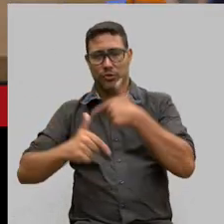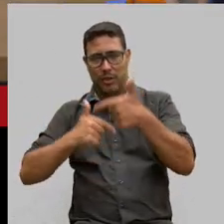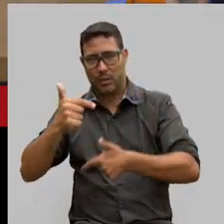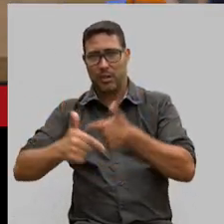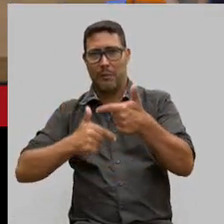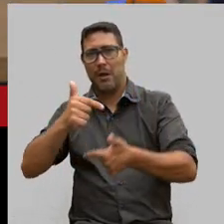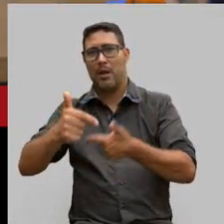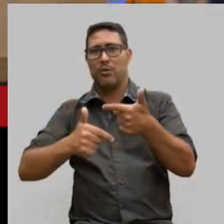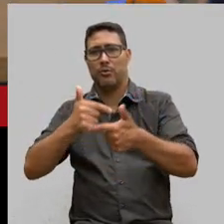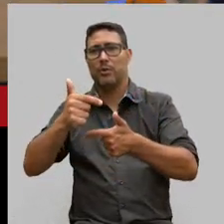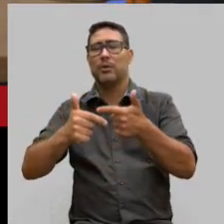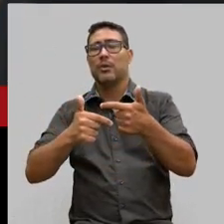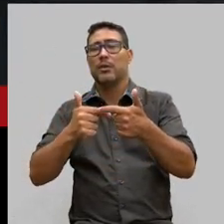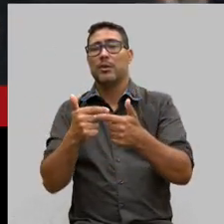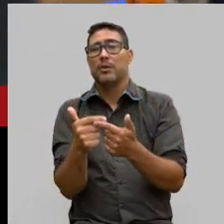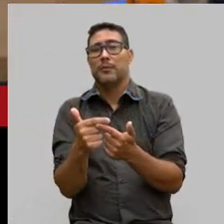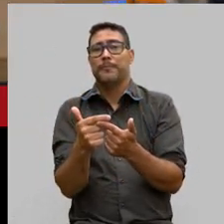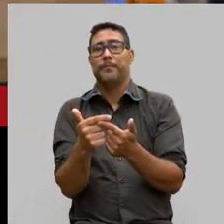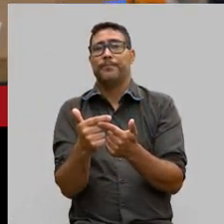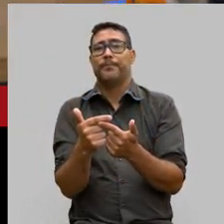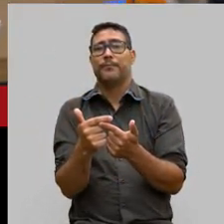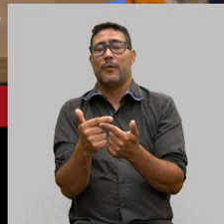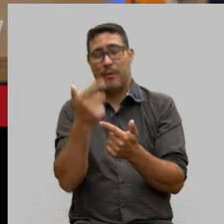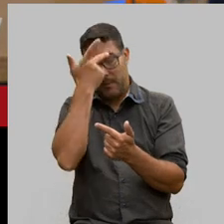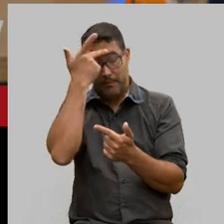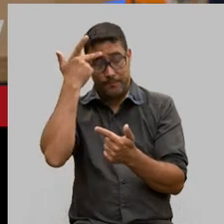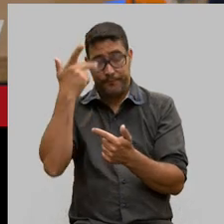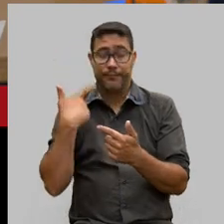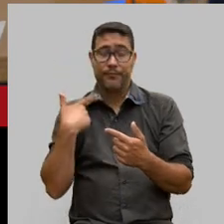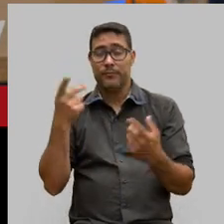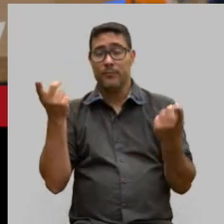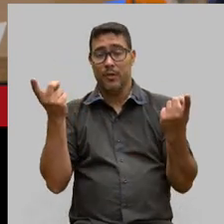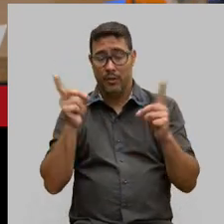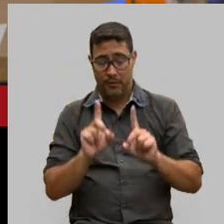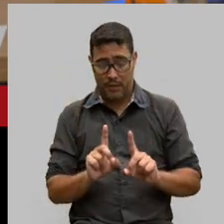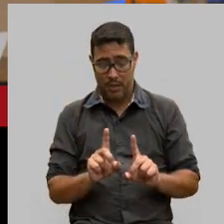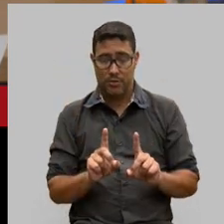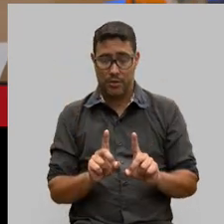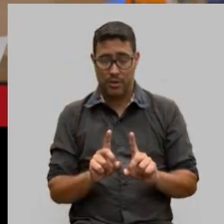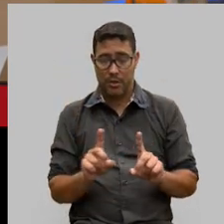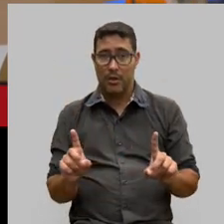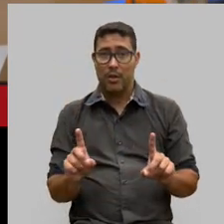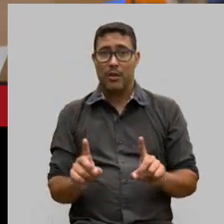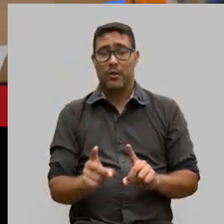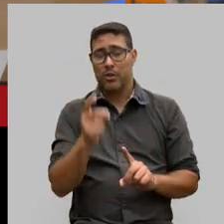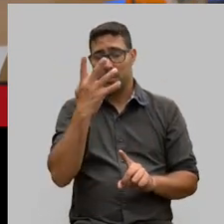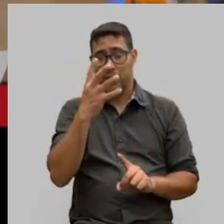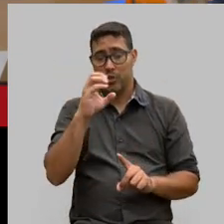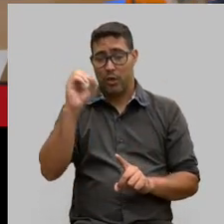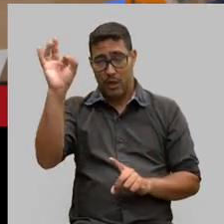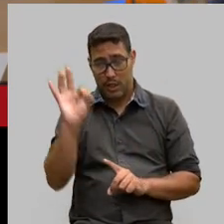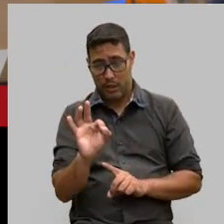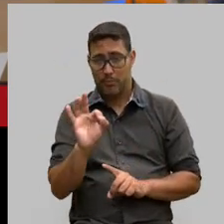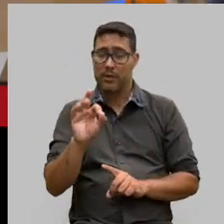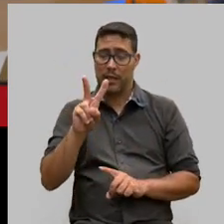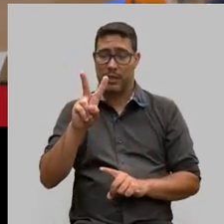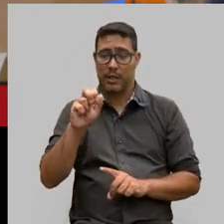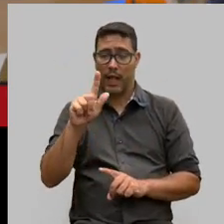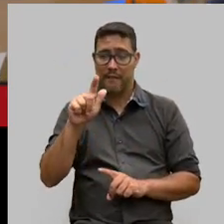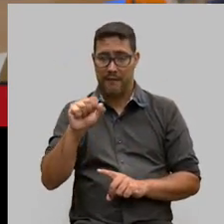trabalho e para deficientes cerca apenas cerca de 40% das vagas